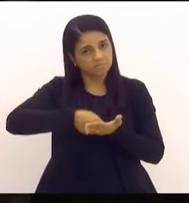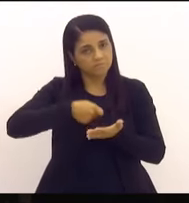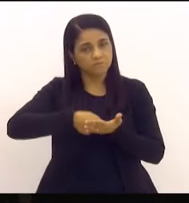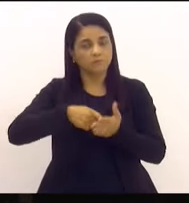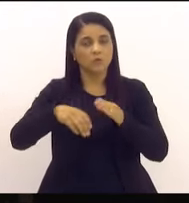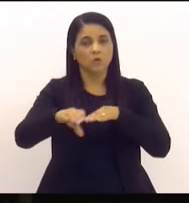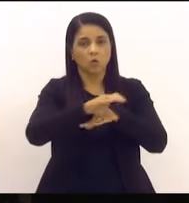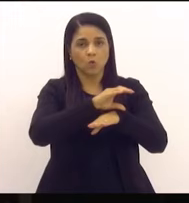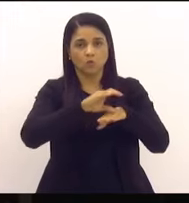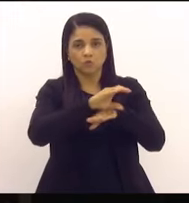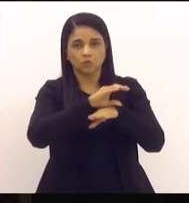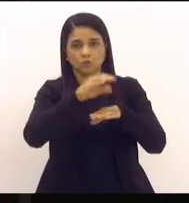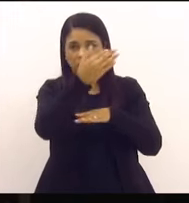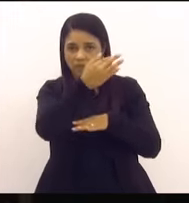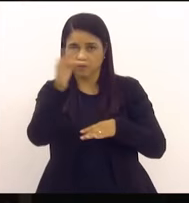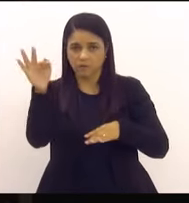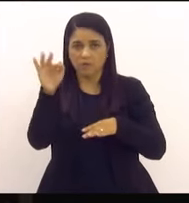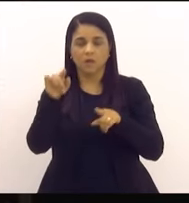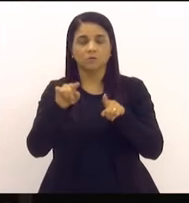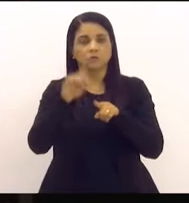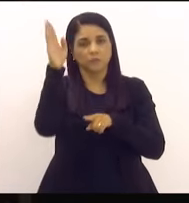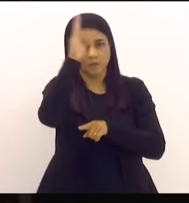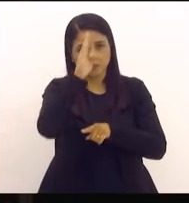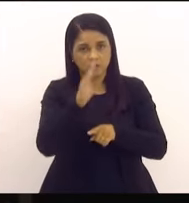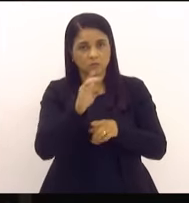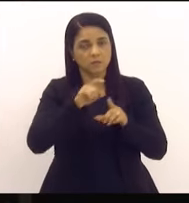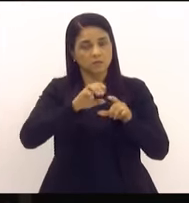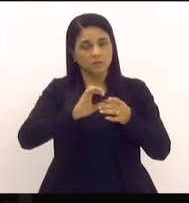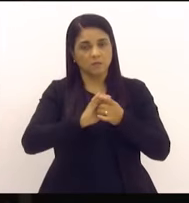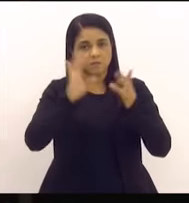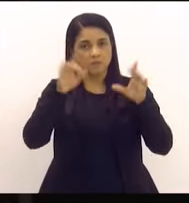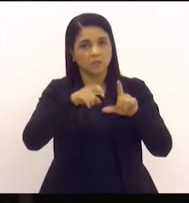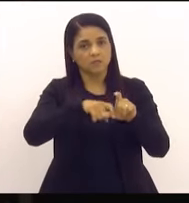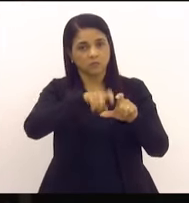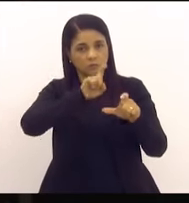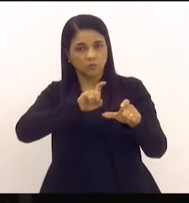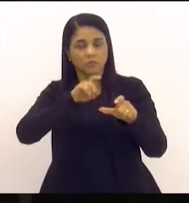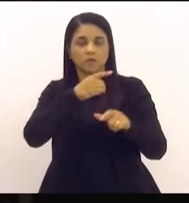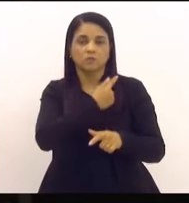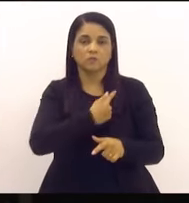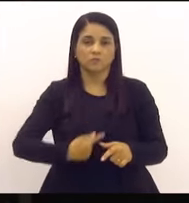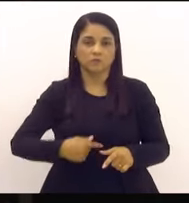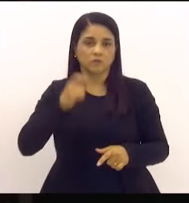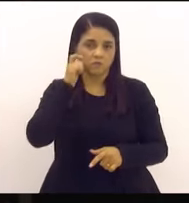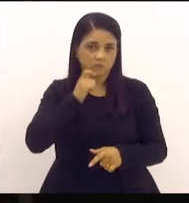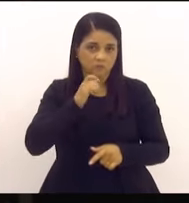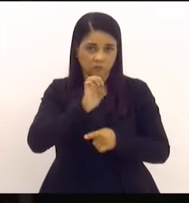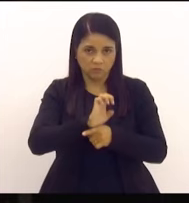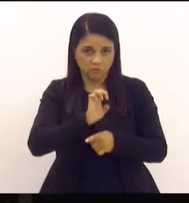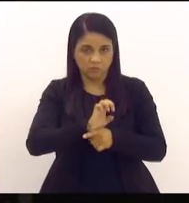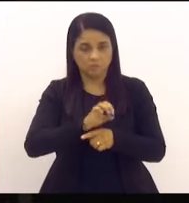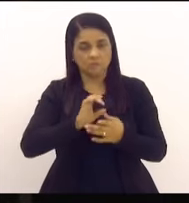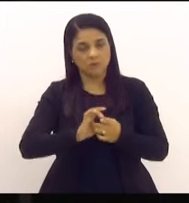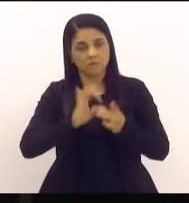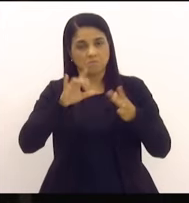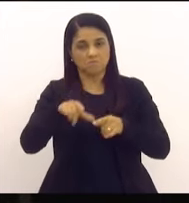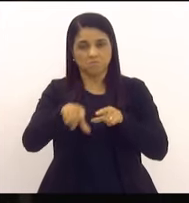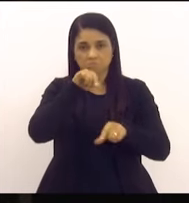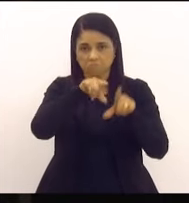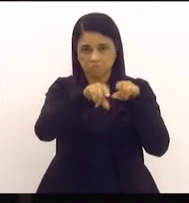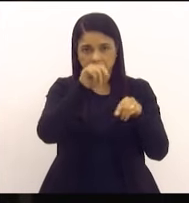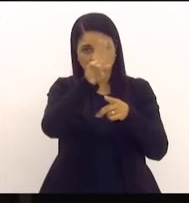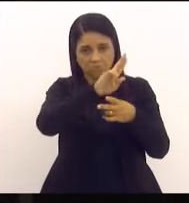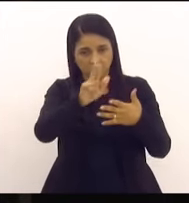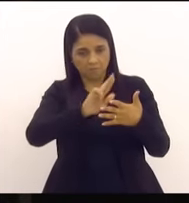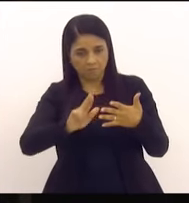Federal do Brasil e na prerrogativa, na autonomia e na liberdade do governador do Estado de escolher quem lhe convier para o comando, o mais alto comando